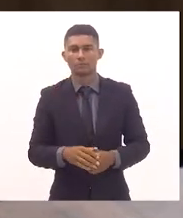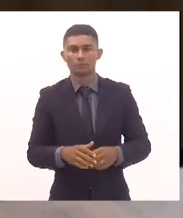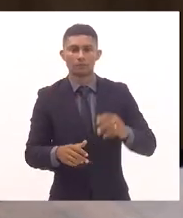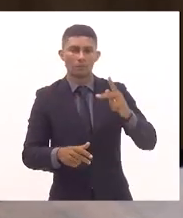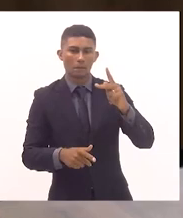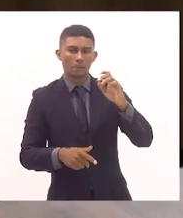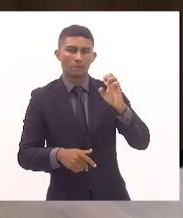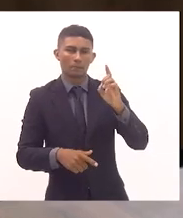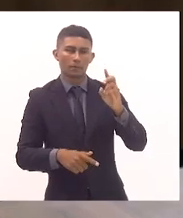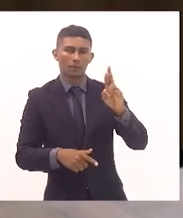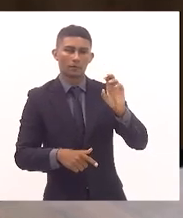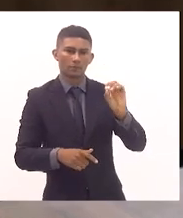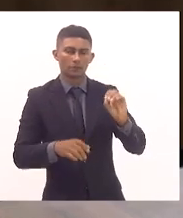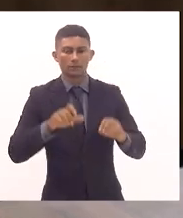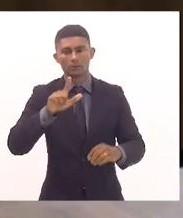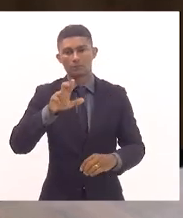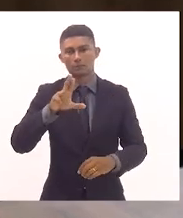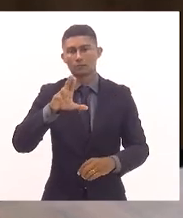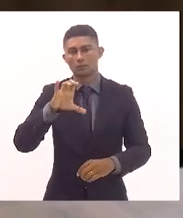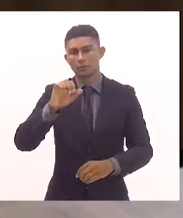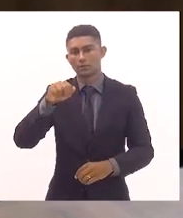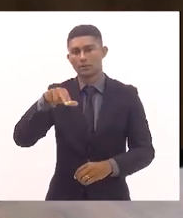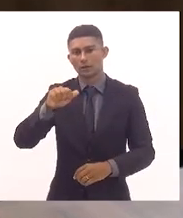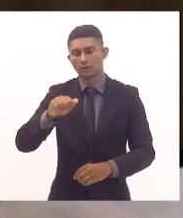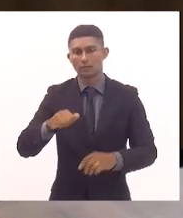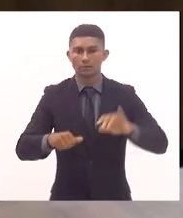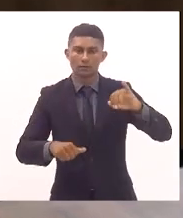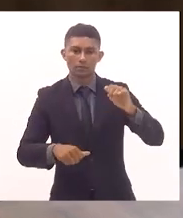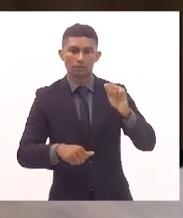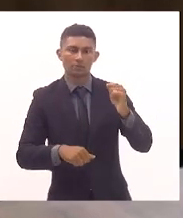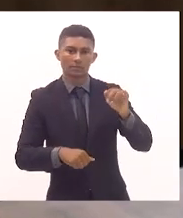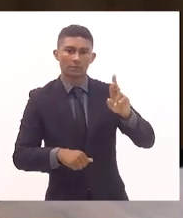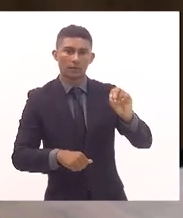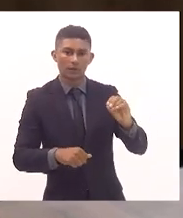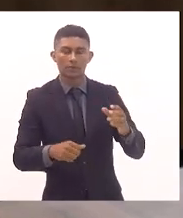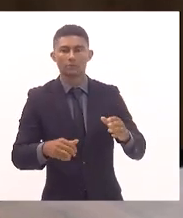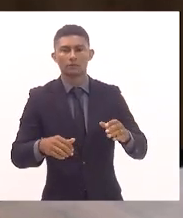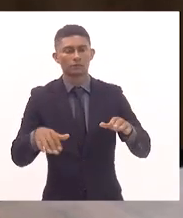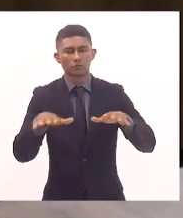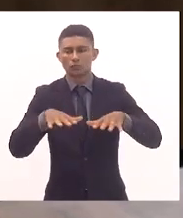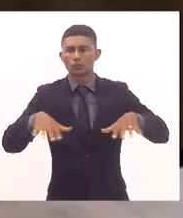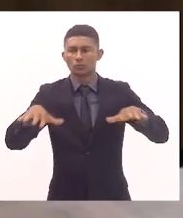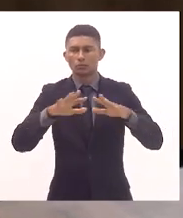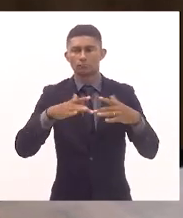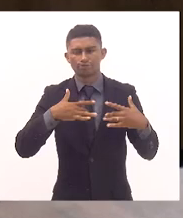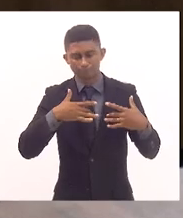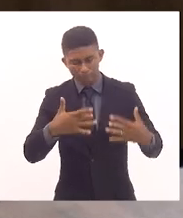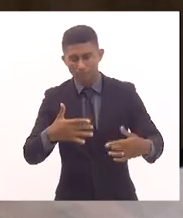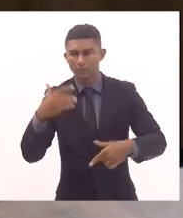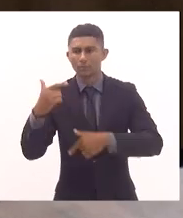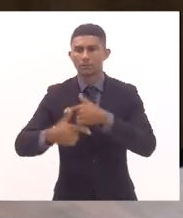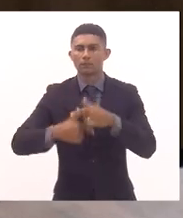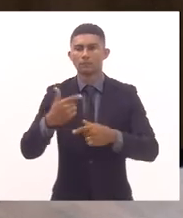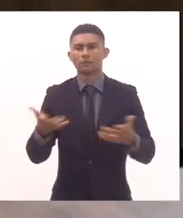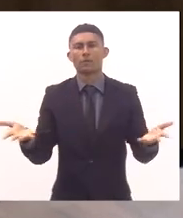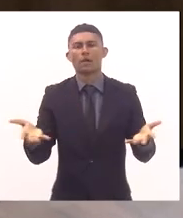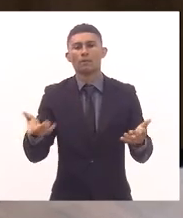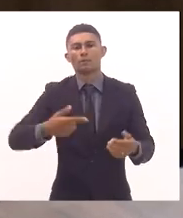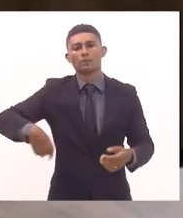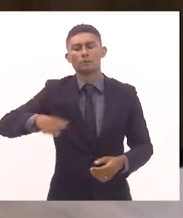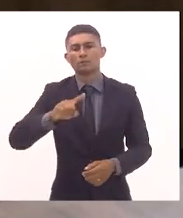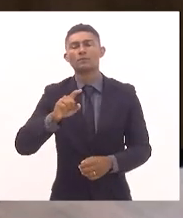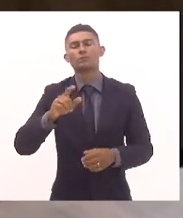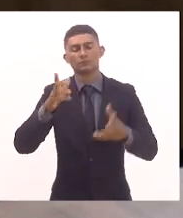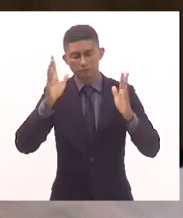Pedro, Luciana, Jairo e todo o gabinete por tanta dedicação. E agora nós estamos